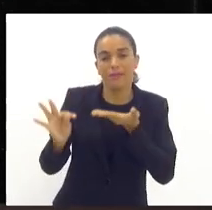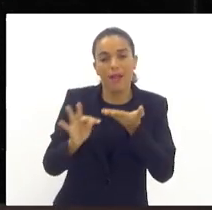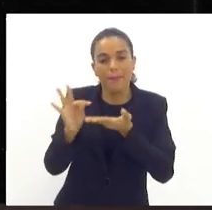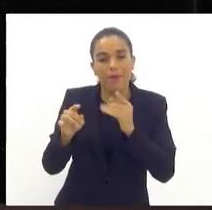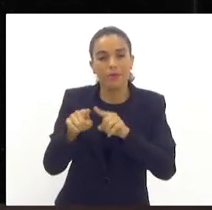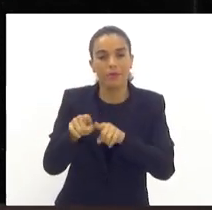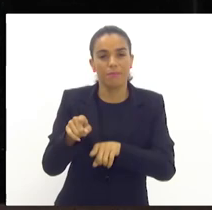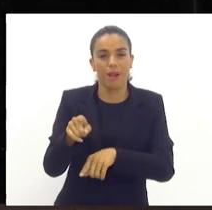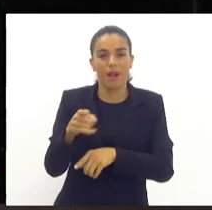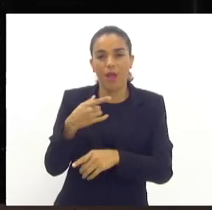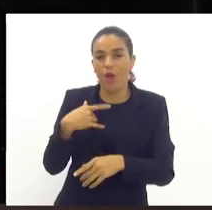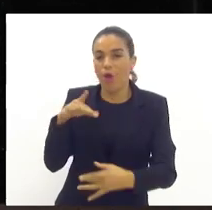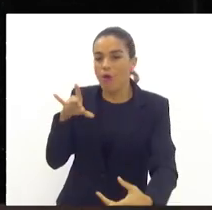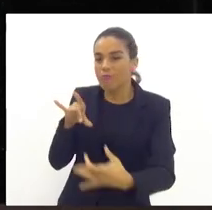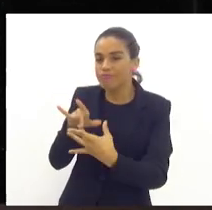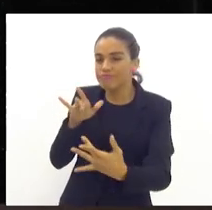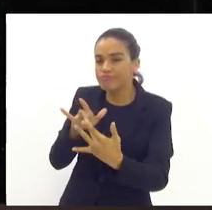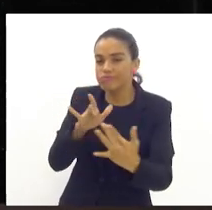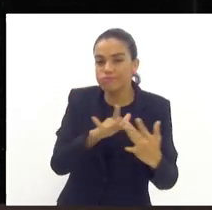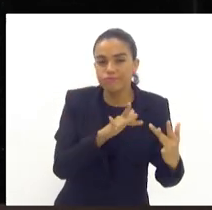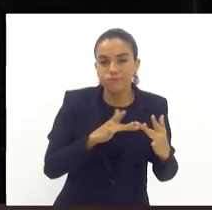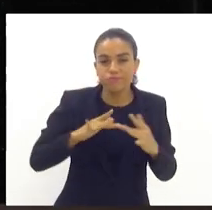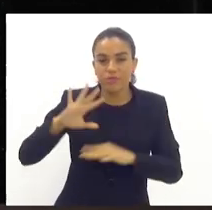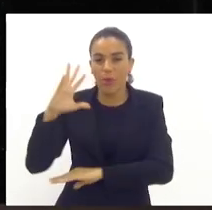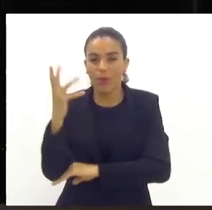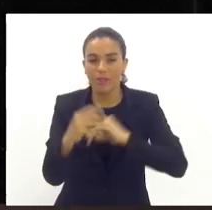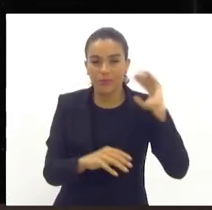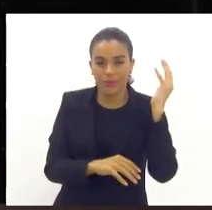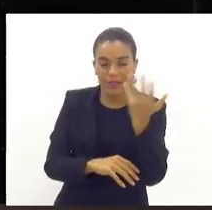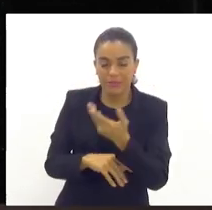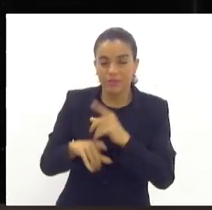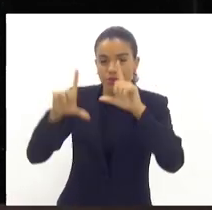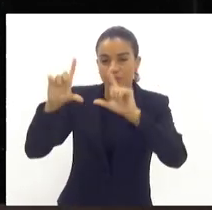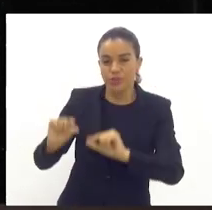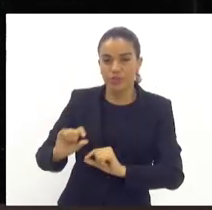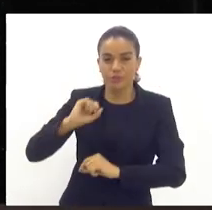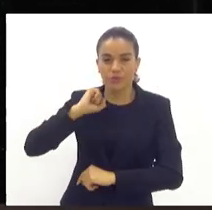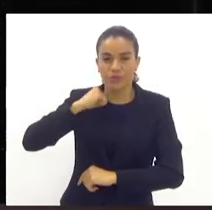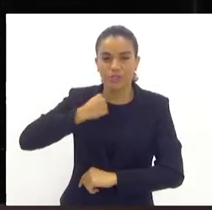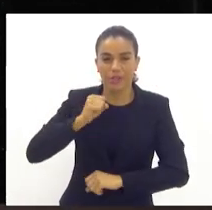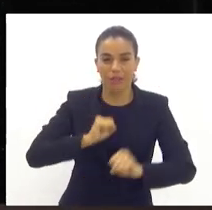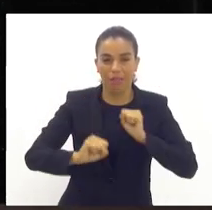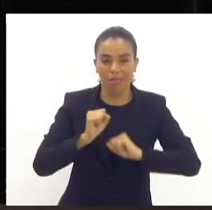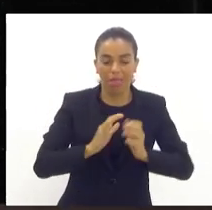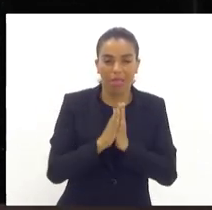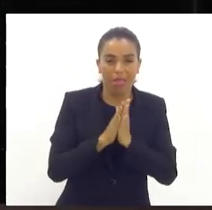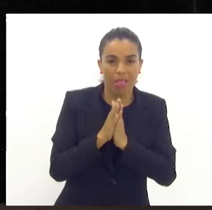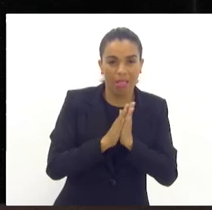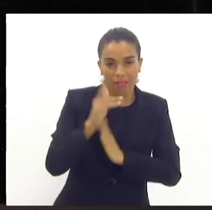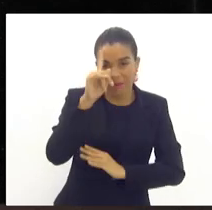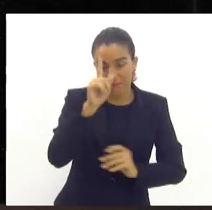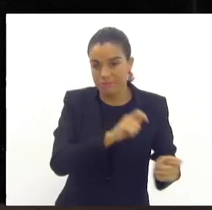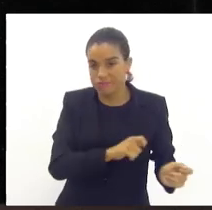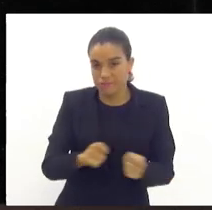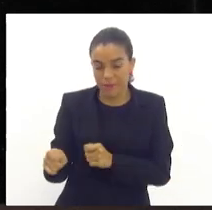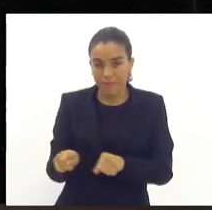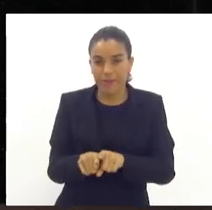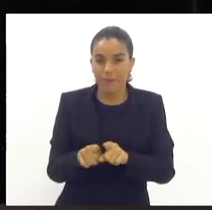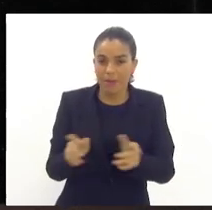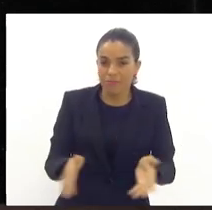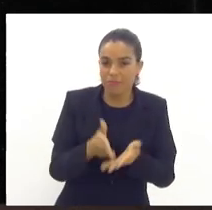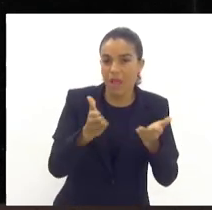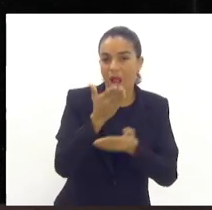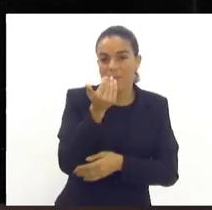para a mente em contato com a terra e conexão com a natureza, reduzindo assim o estresse e ansiedade diárias. Colaborar para a educação